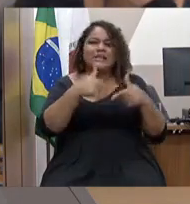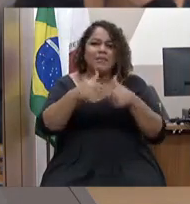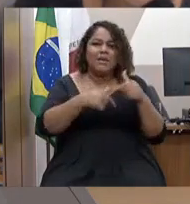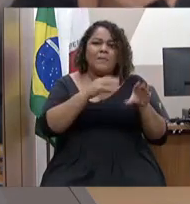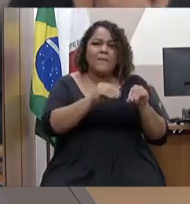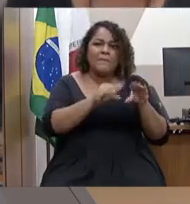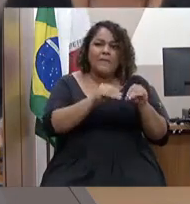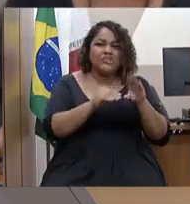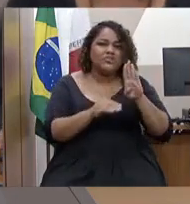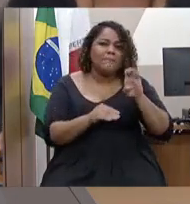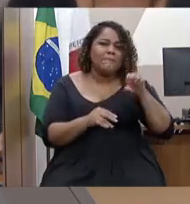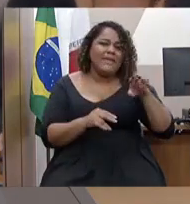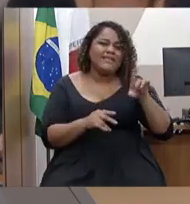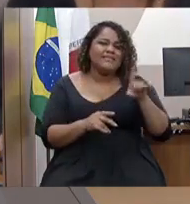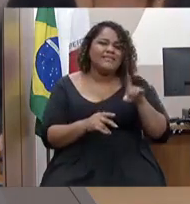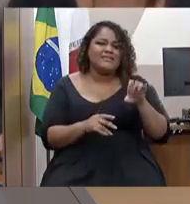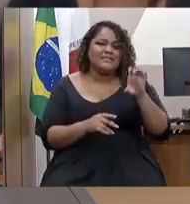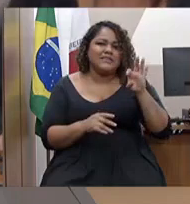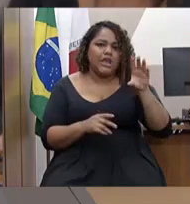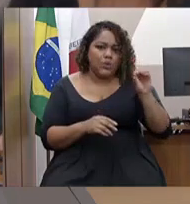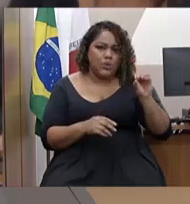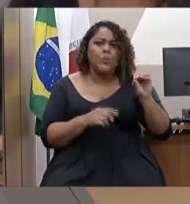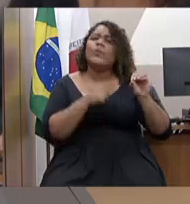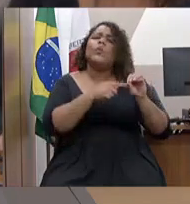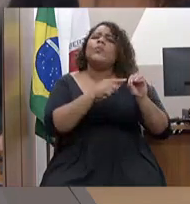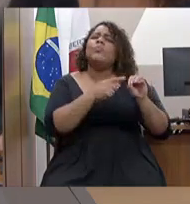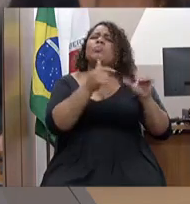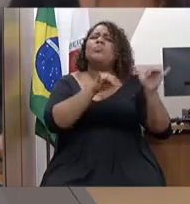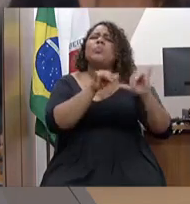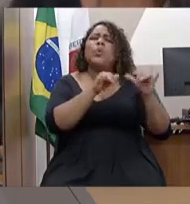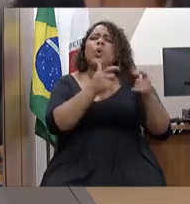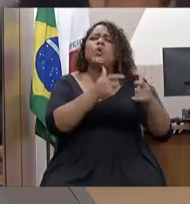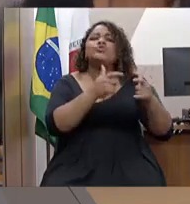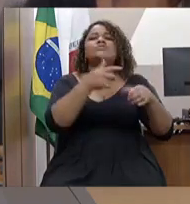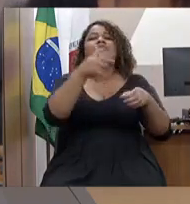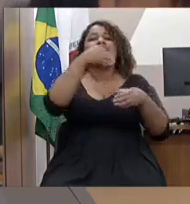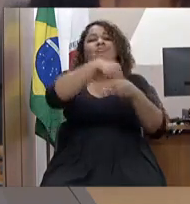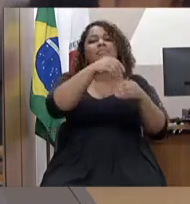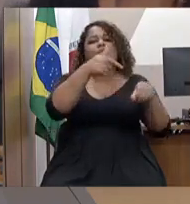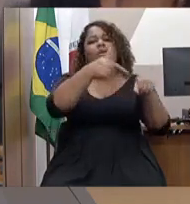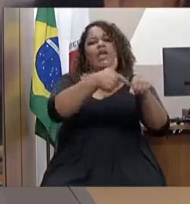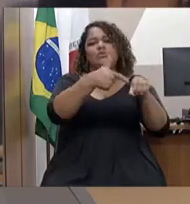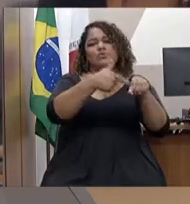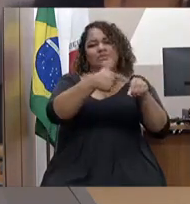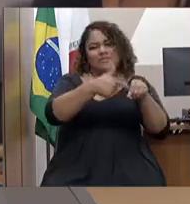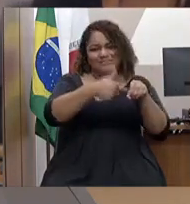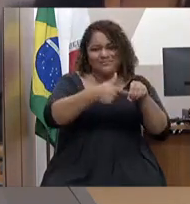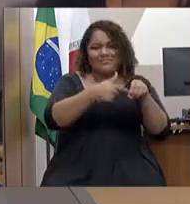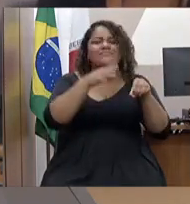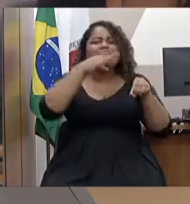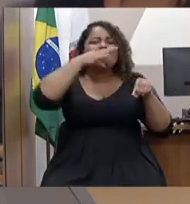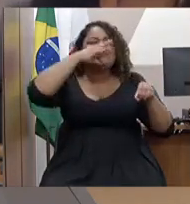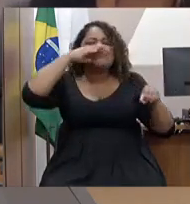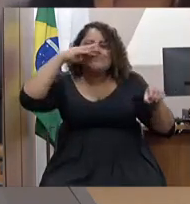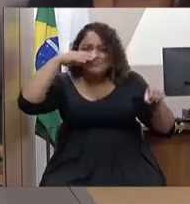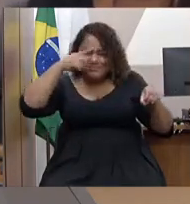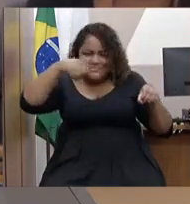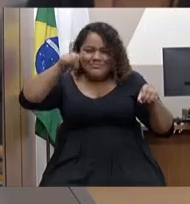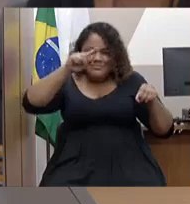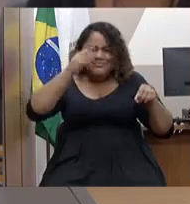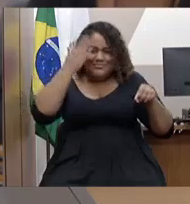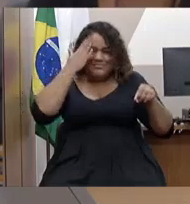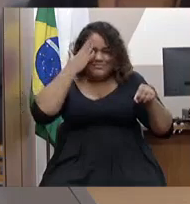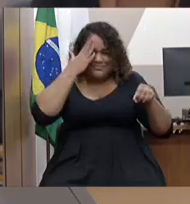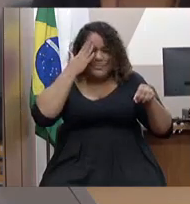Quem trabalha em posto de gasolina por exemplo respira um vapor aquele cheirinho da gasolina que fica no quarteirão inteiro contém